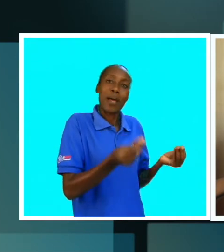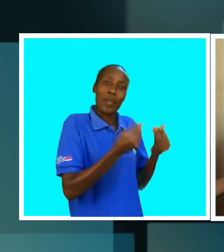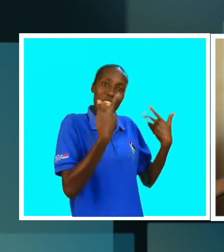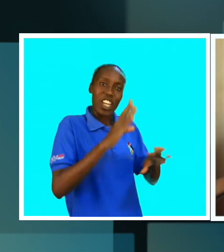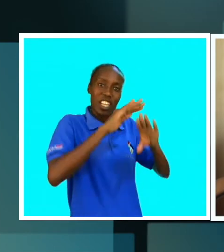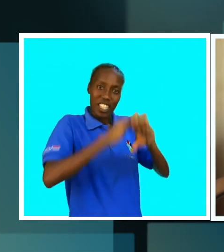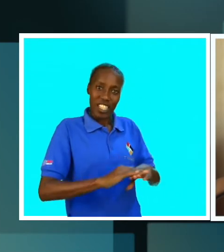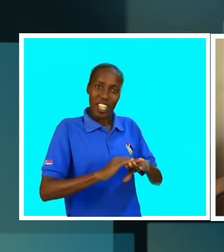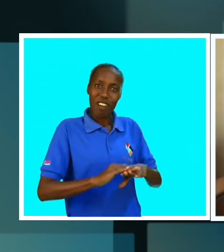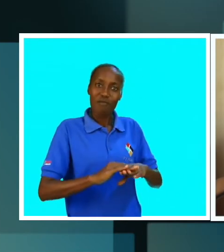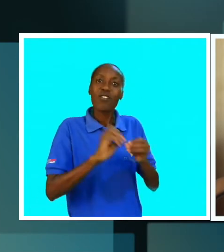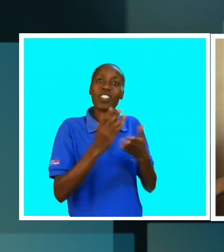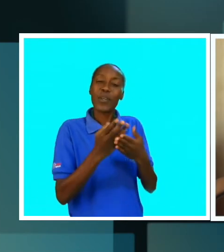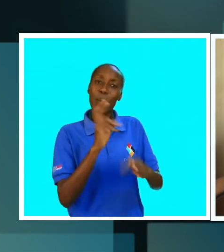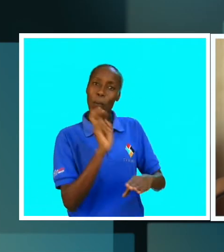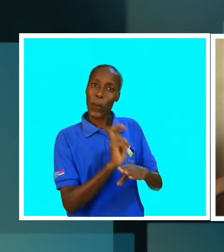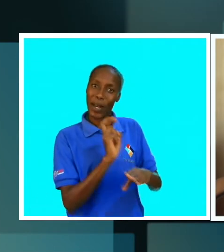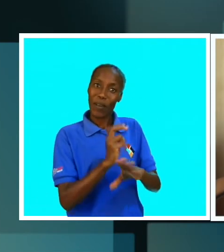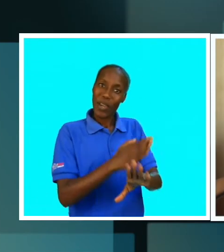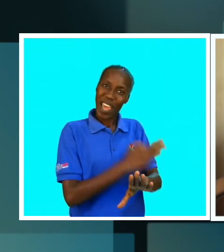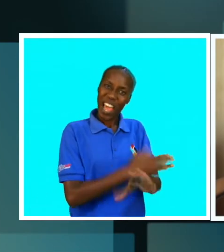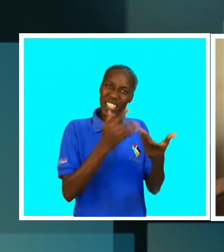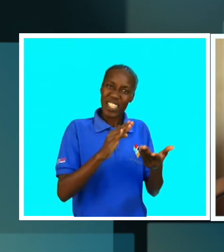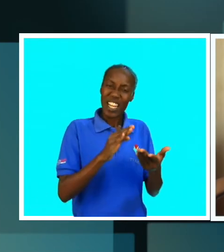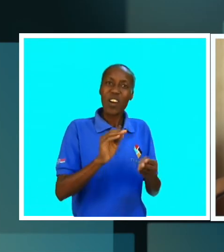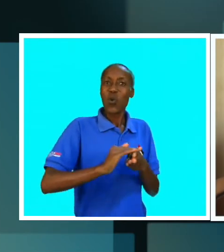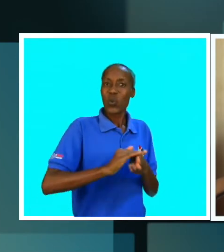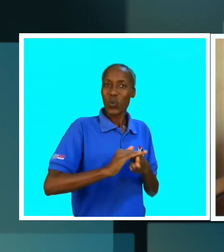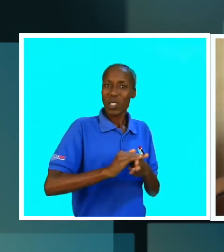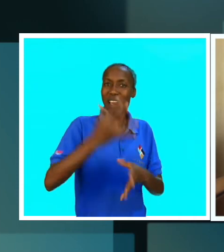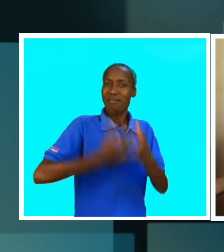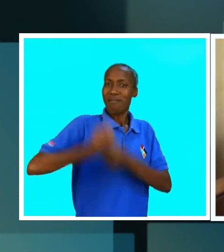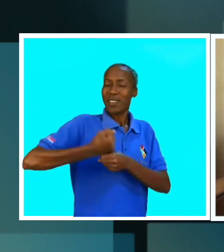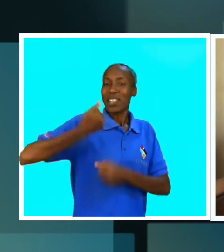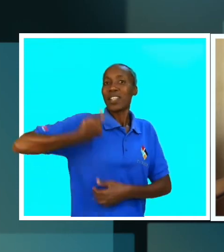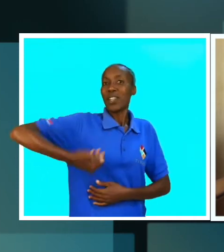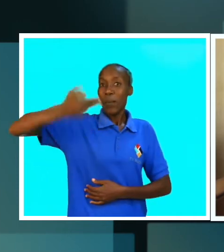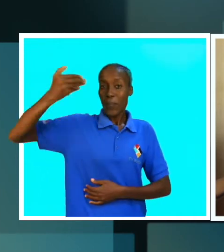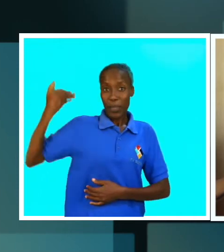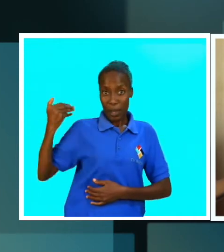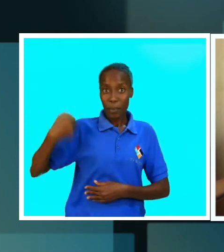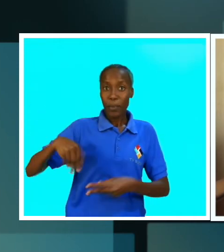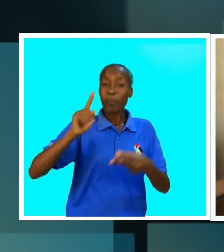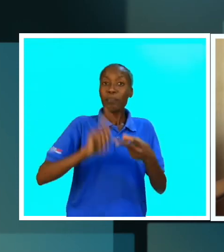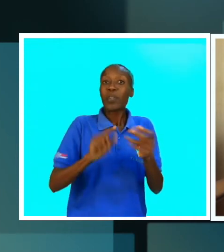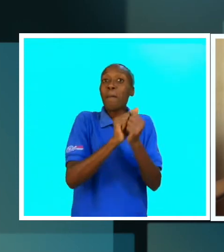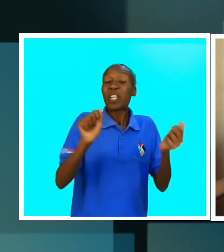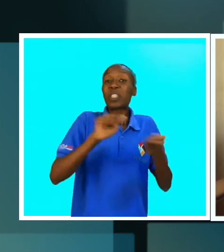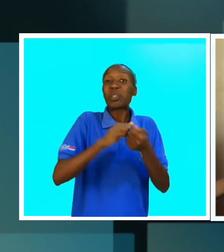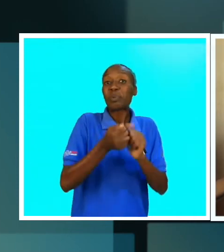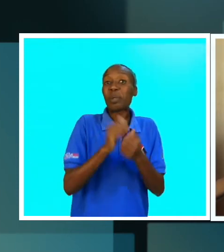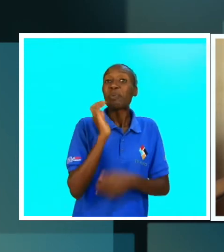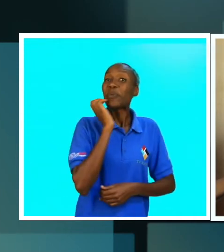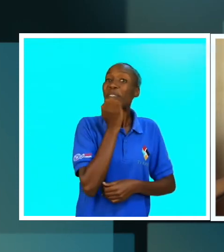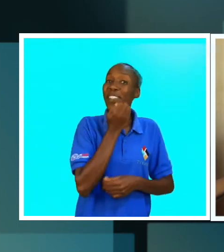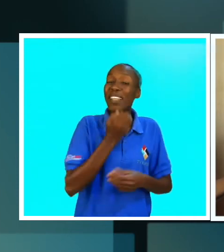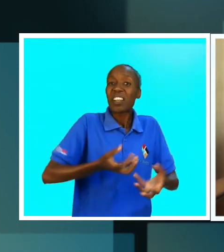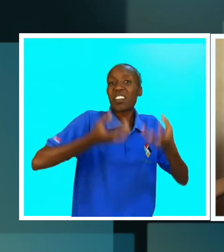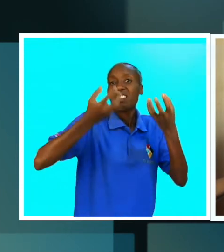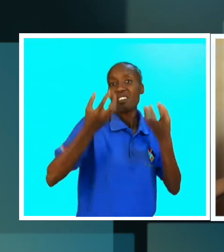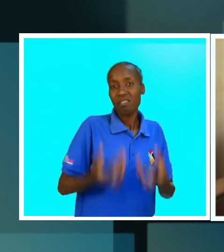conservado, aquele que já vem sendo usado nos anos anteriores. Mas, como a conservação não é daquelas